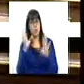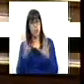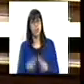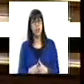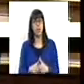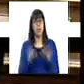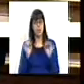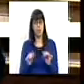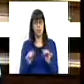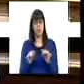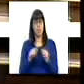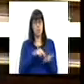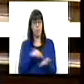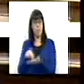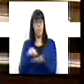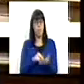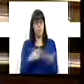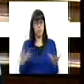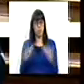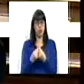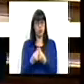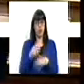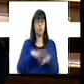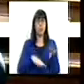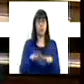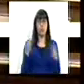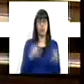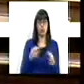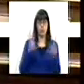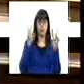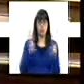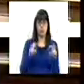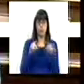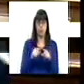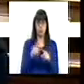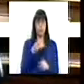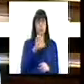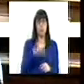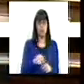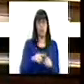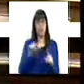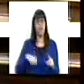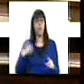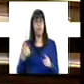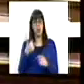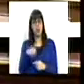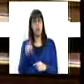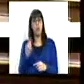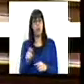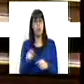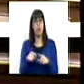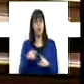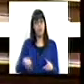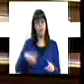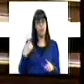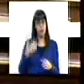coisa. Estas posições conjuntas que se fizeram, designadamente com o PCP, com os Verdes e com o Bloco de Esquerda,